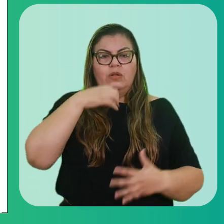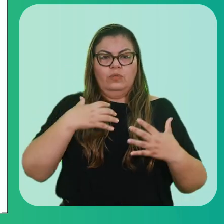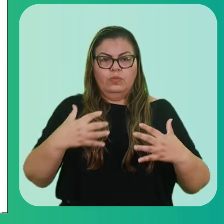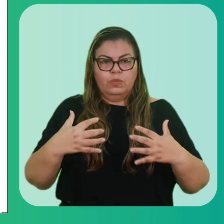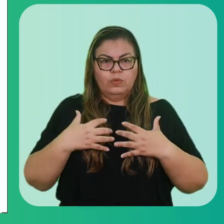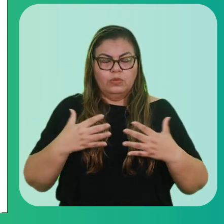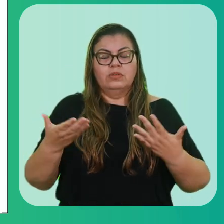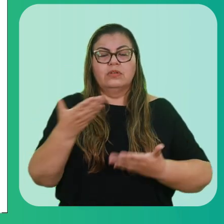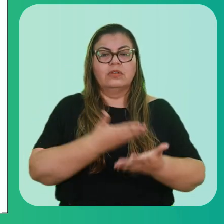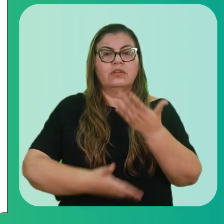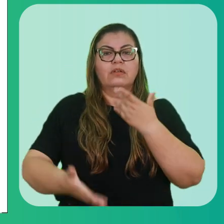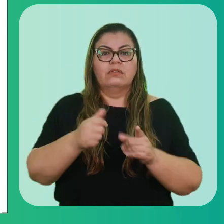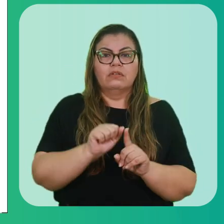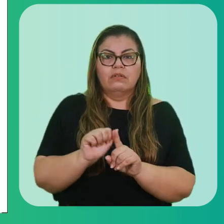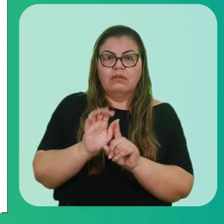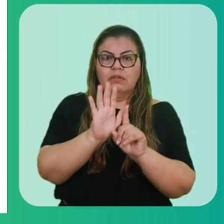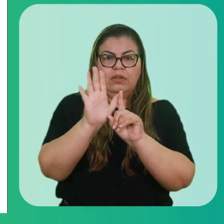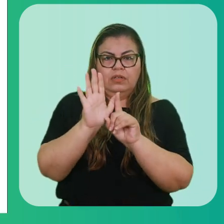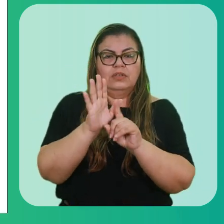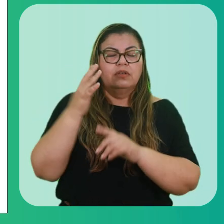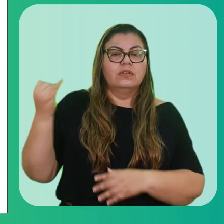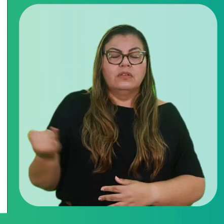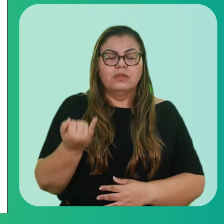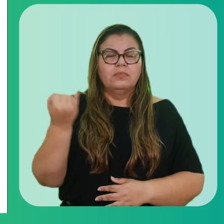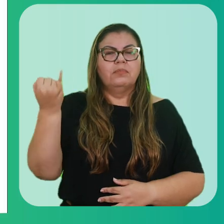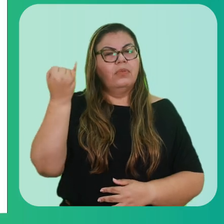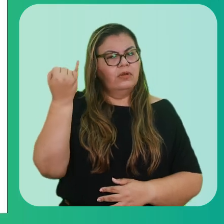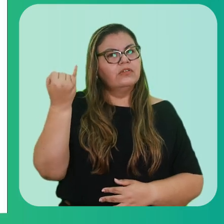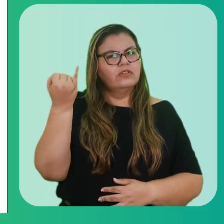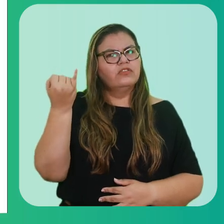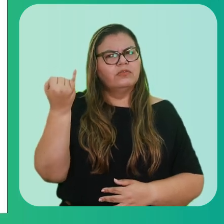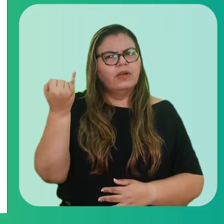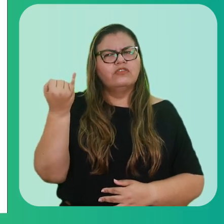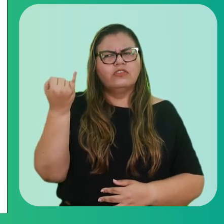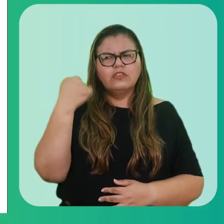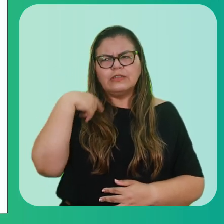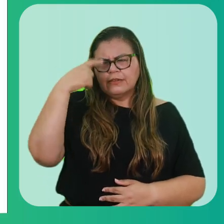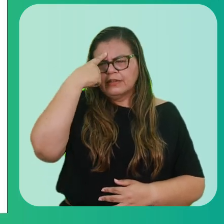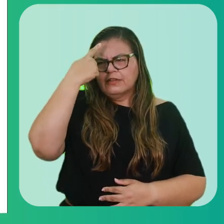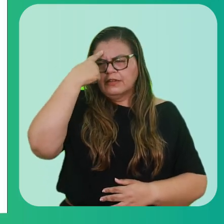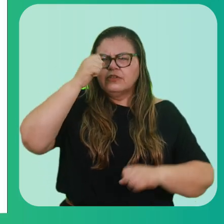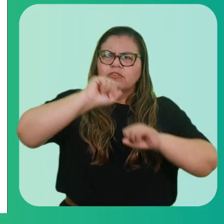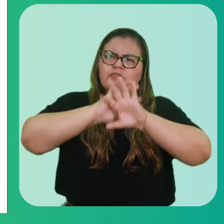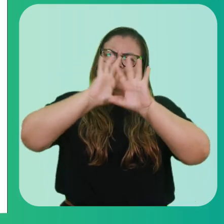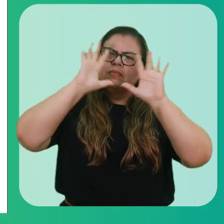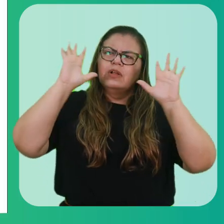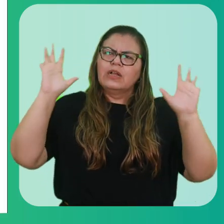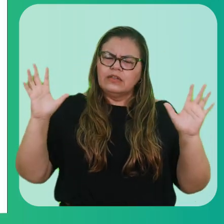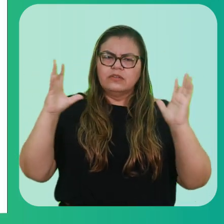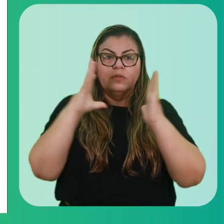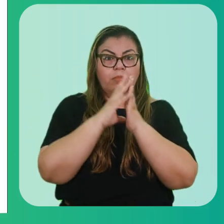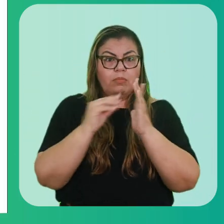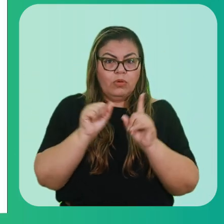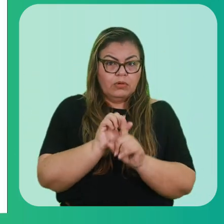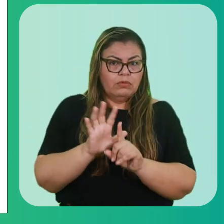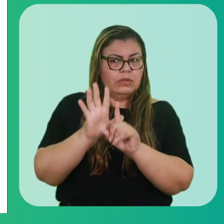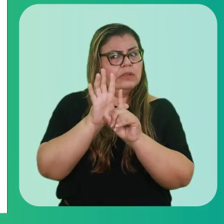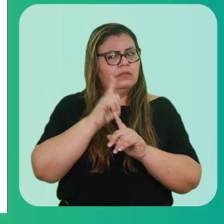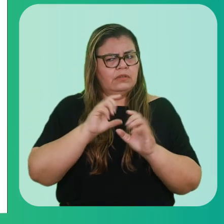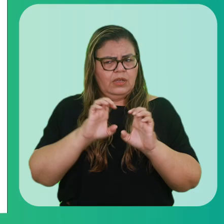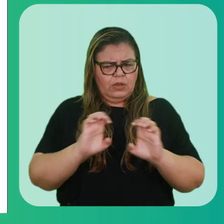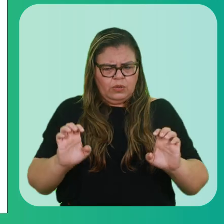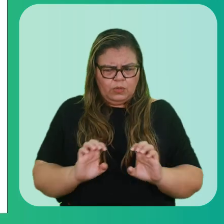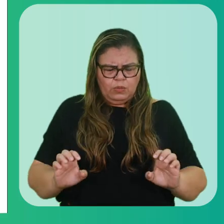a troca gasosa. É importante demais que a gente conheça como é que funciona esse modelo de gases e que